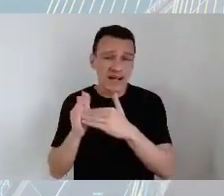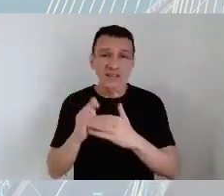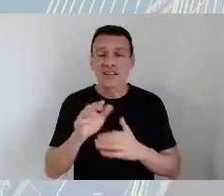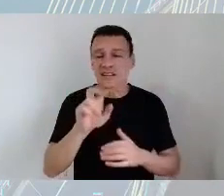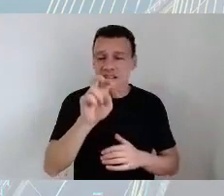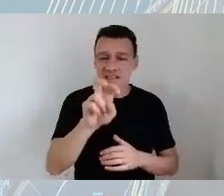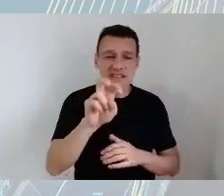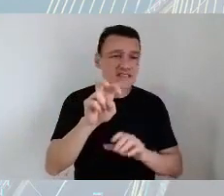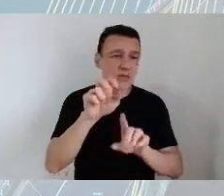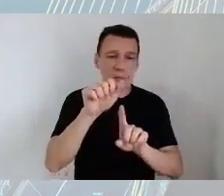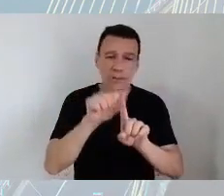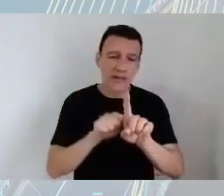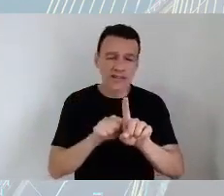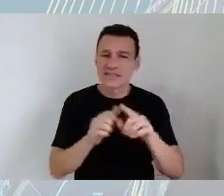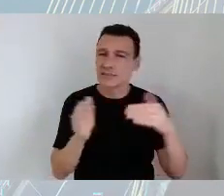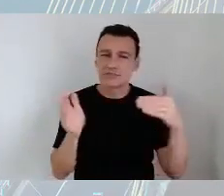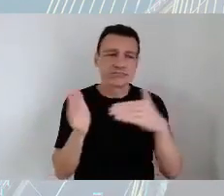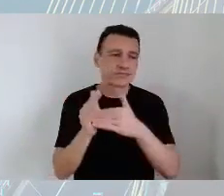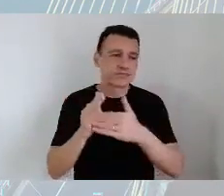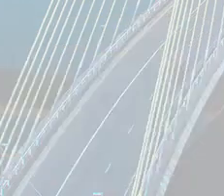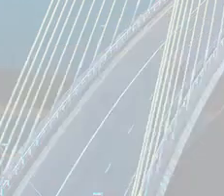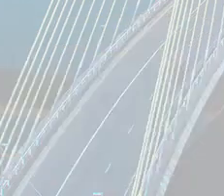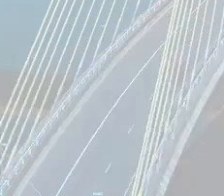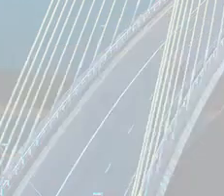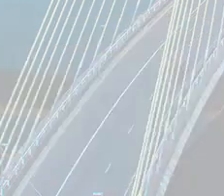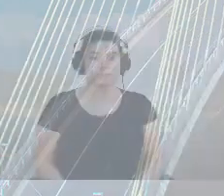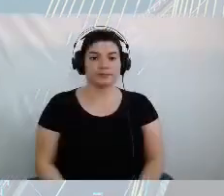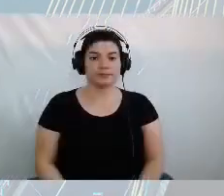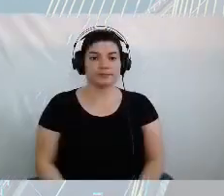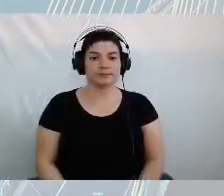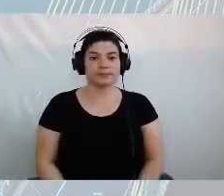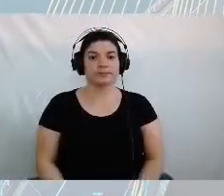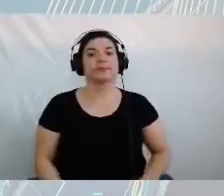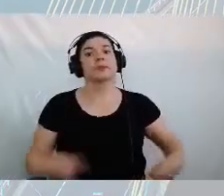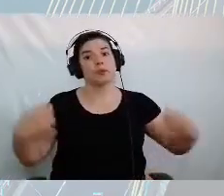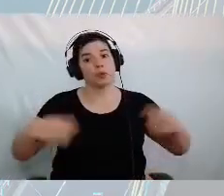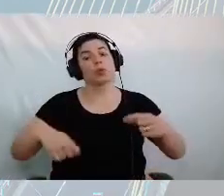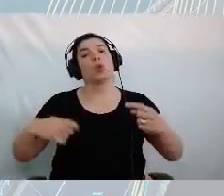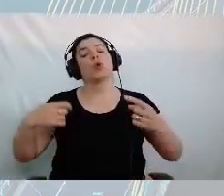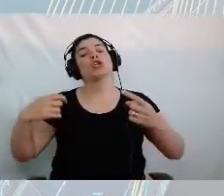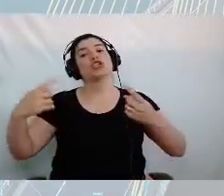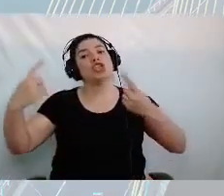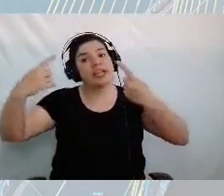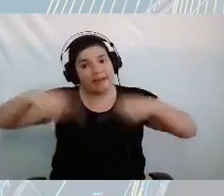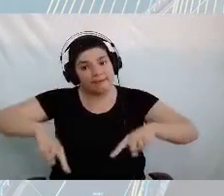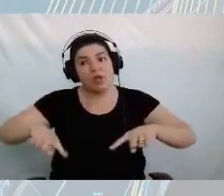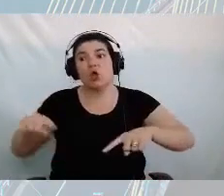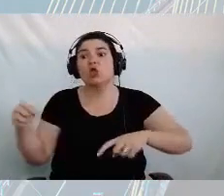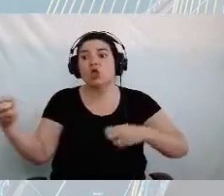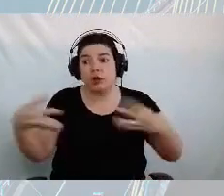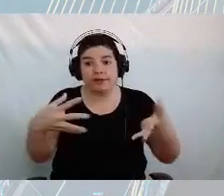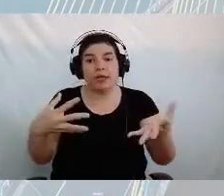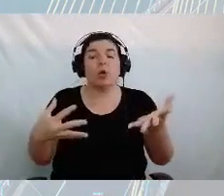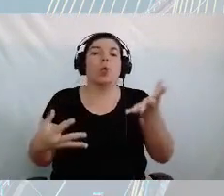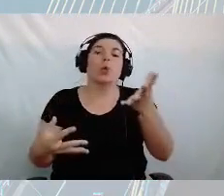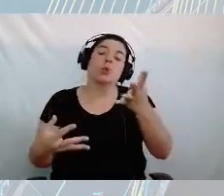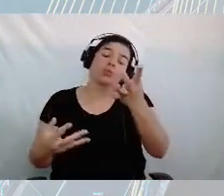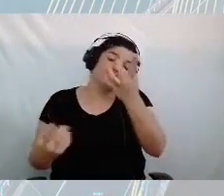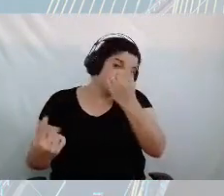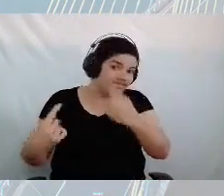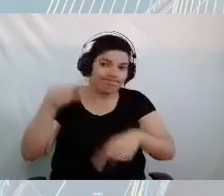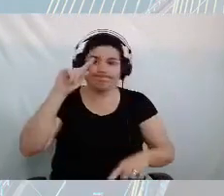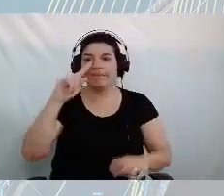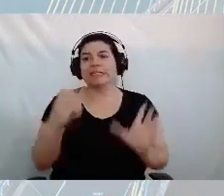mentoria. Diante disso, a gente teve que vencer o desafio da inovação, criar um produto que atendesse a